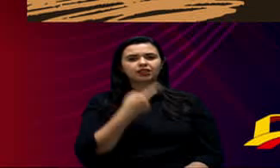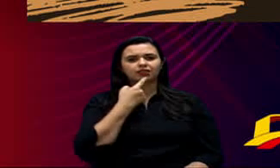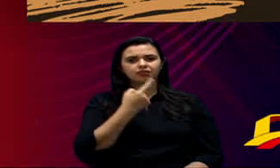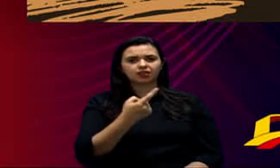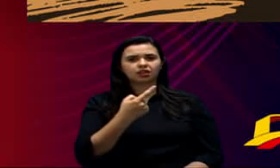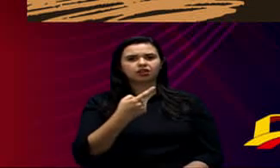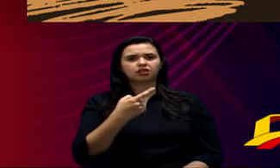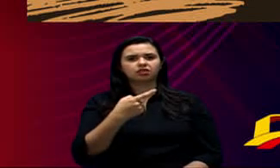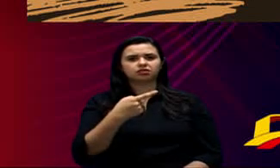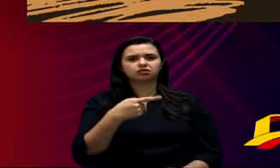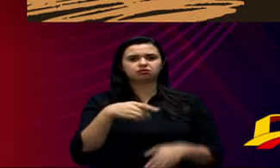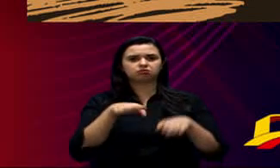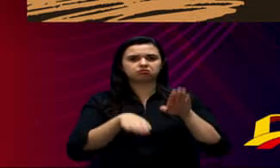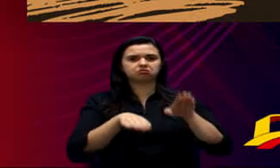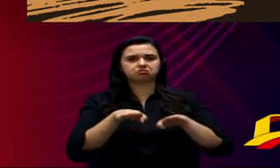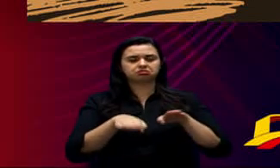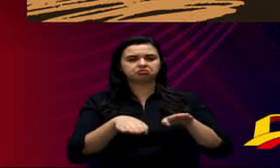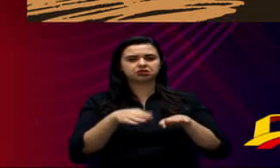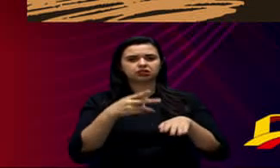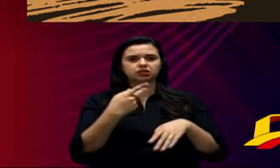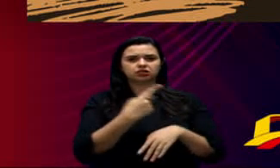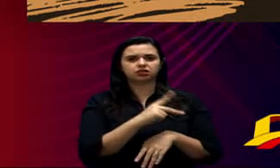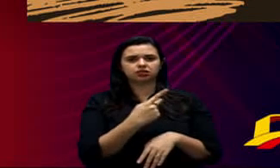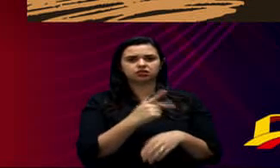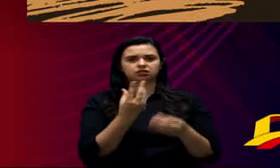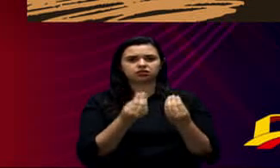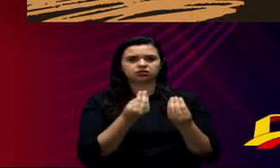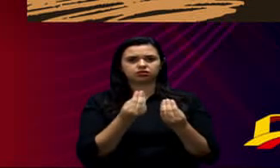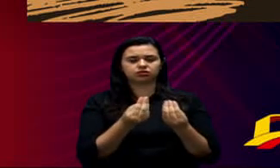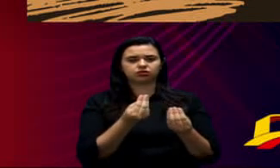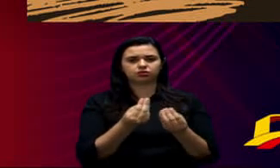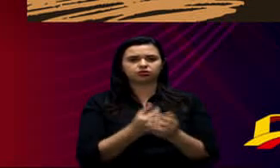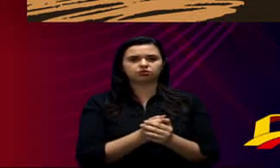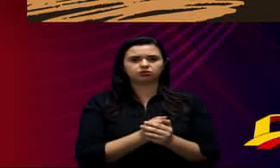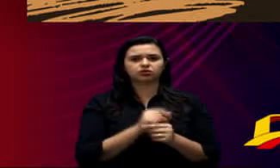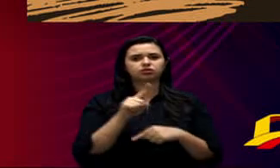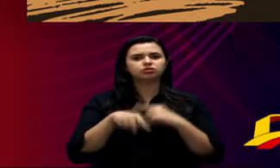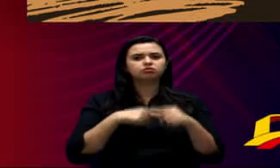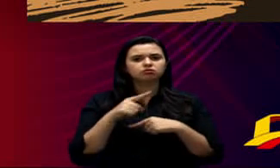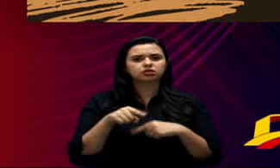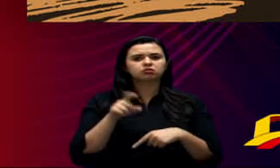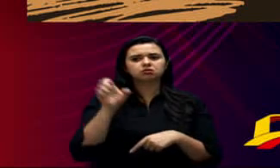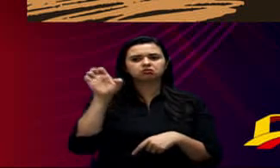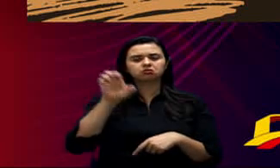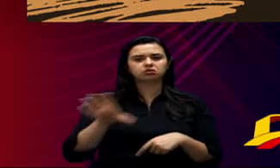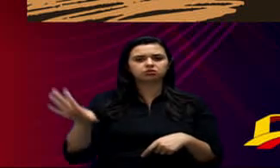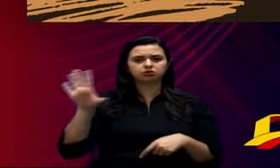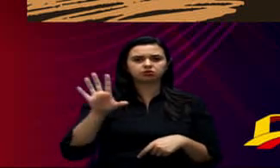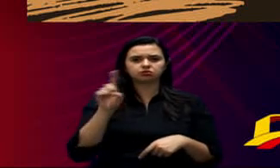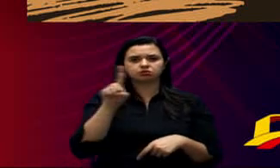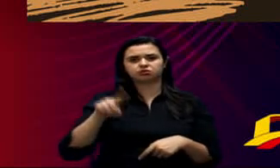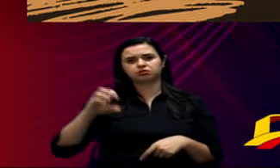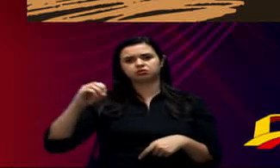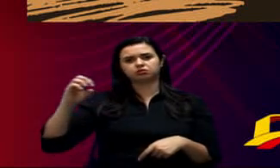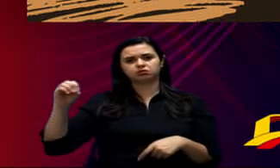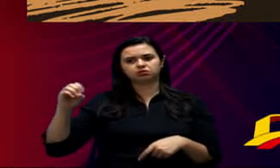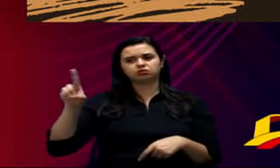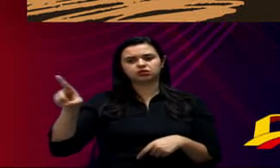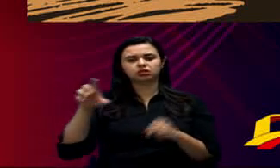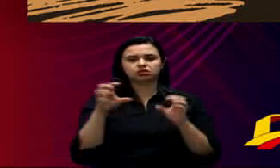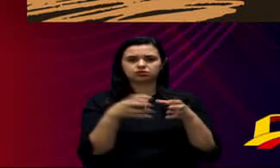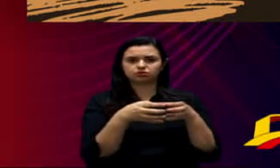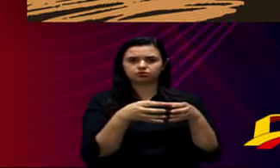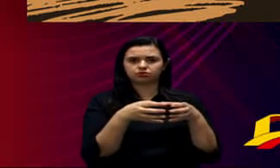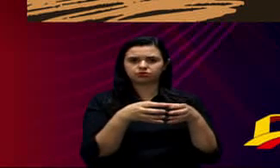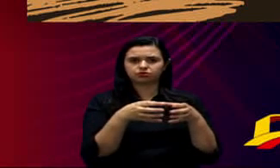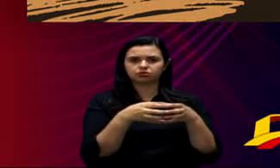em... Bom, então depois você justifica com a EZA, que é a Associação Europeia de Zoológicos, que, por sinal, o Scott ajudou e